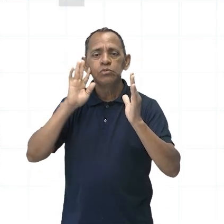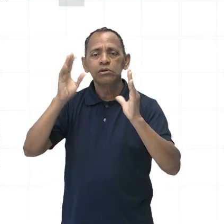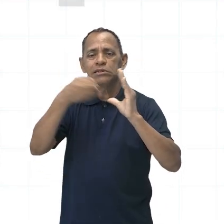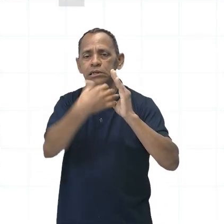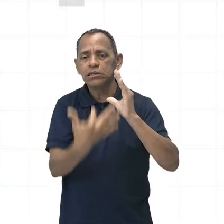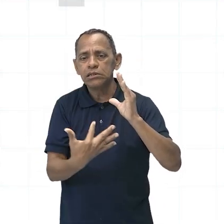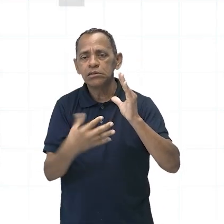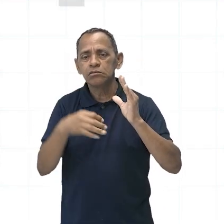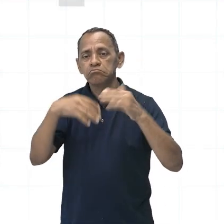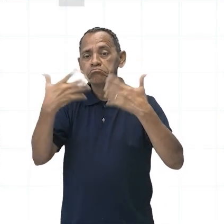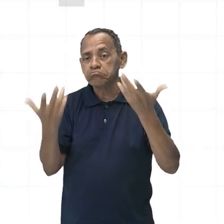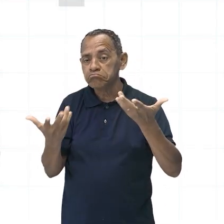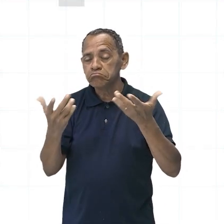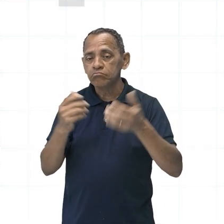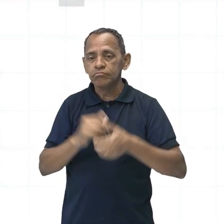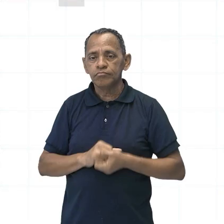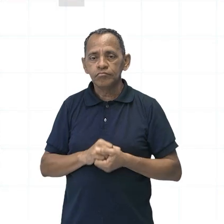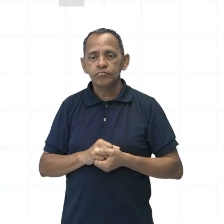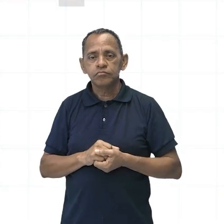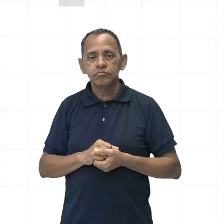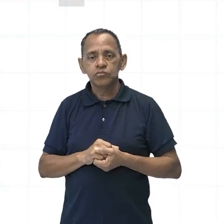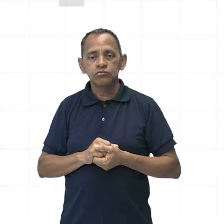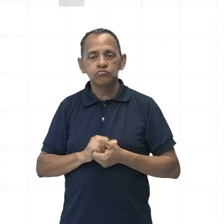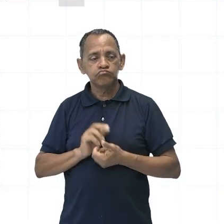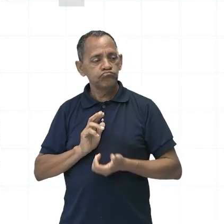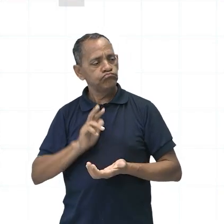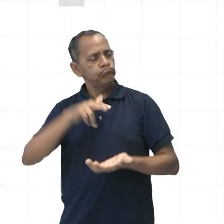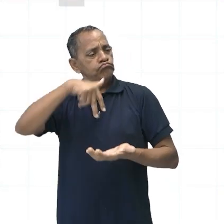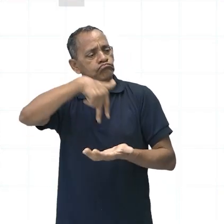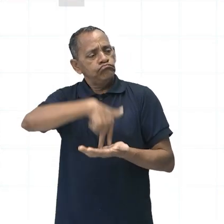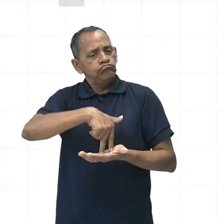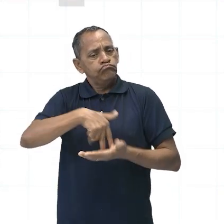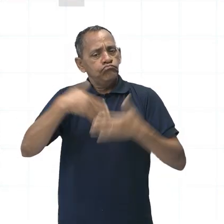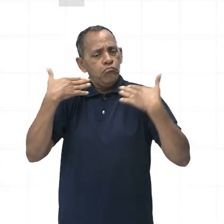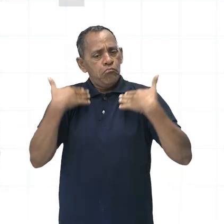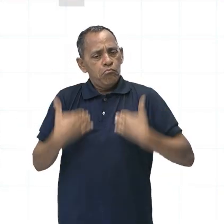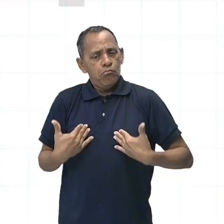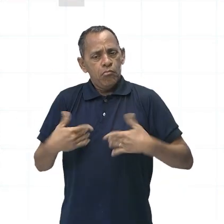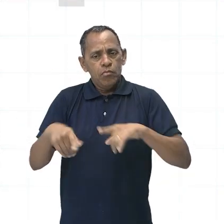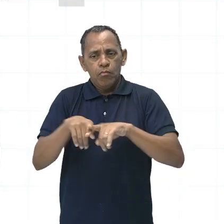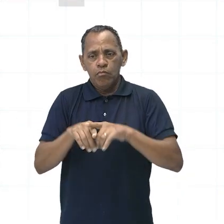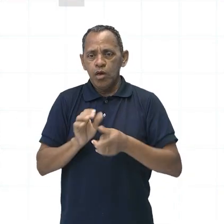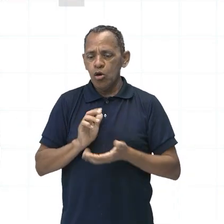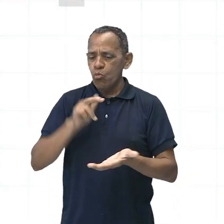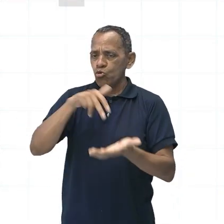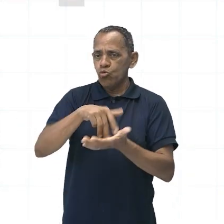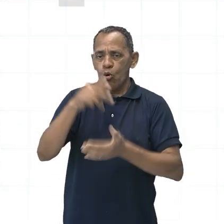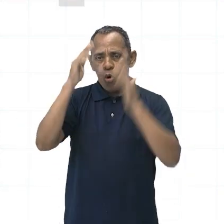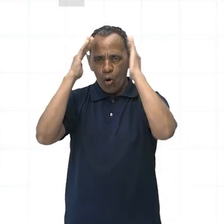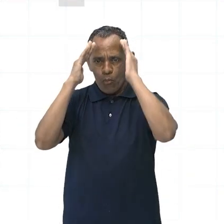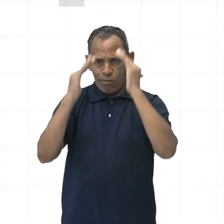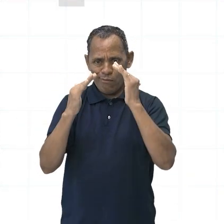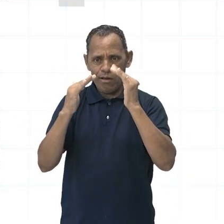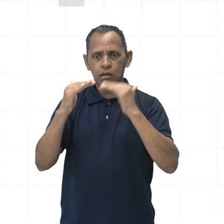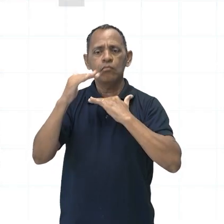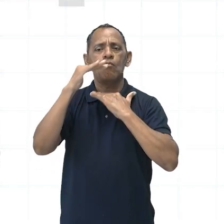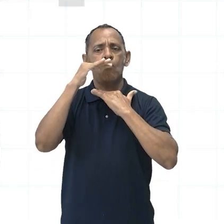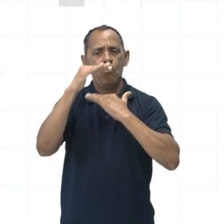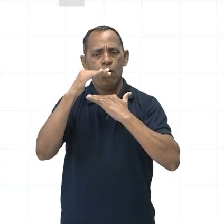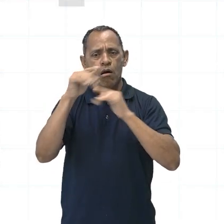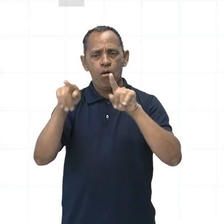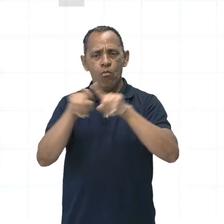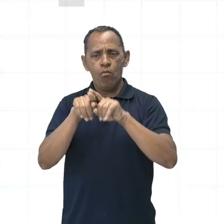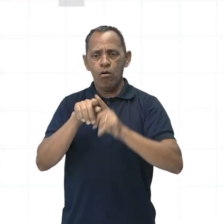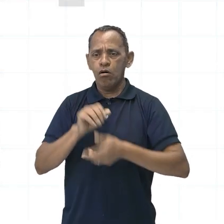clássico? Postura ereta, o que é? A coluna e a cabeça são mantidas em alinhamento vertical,